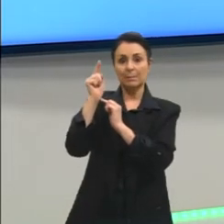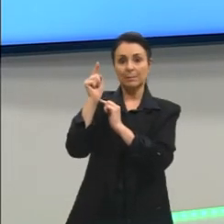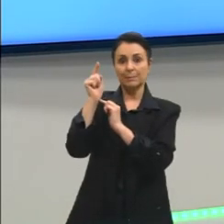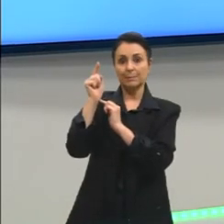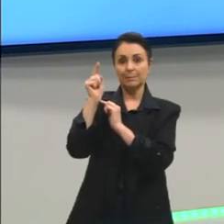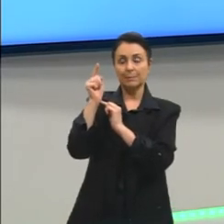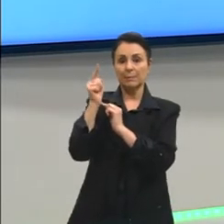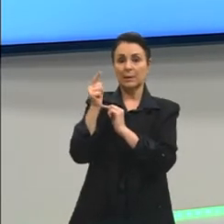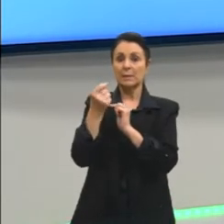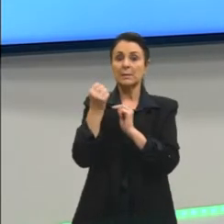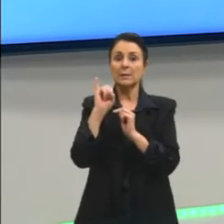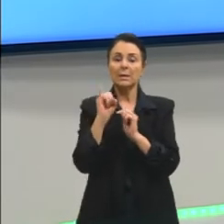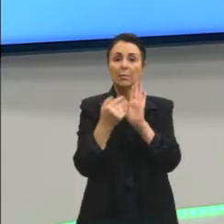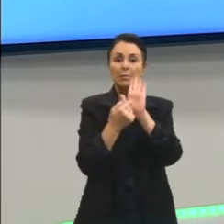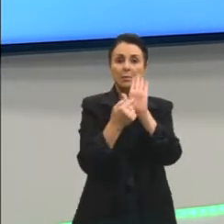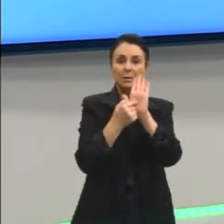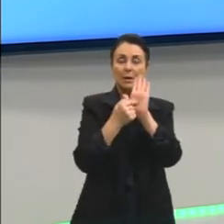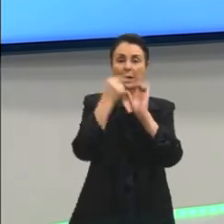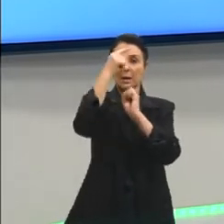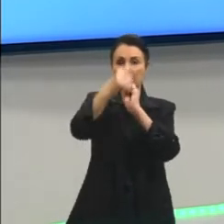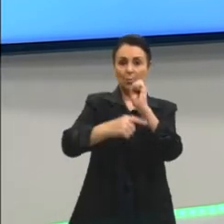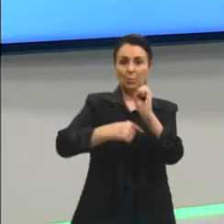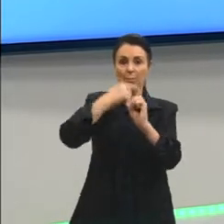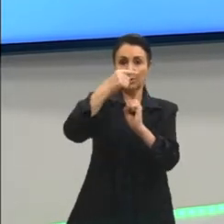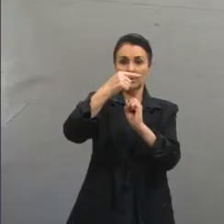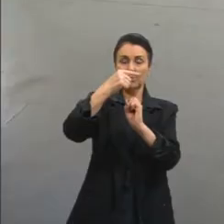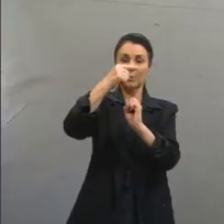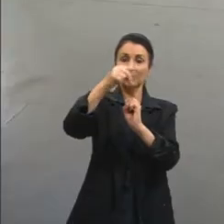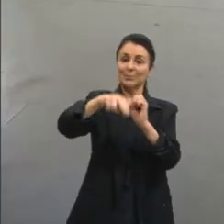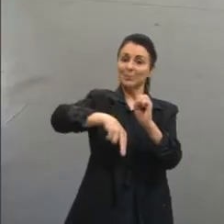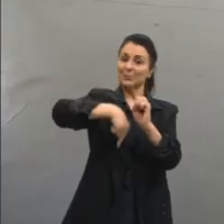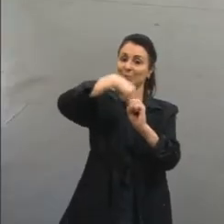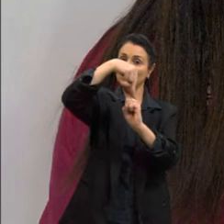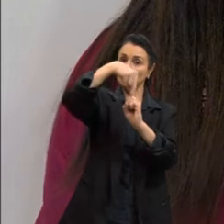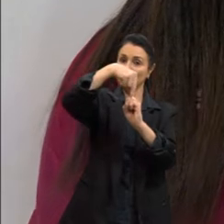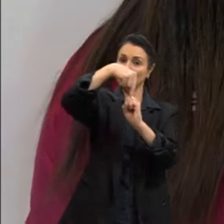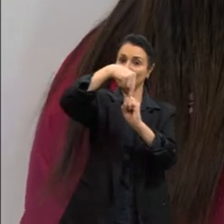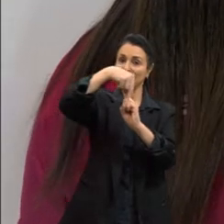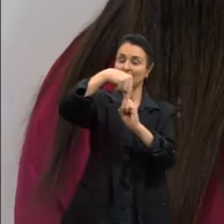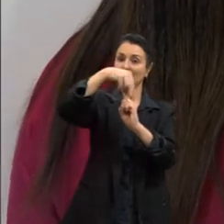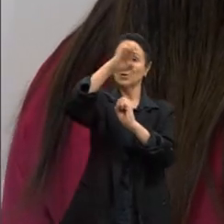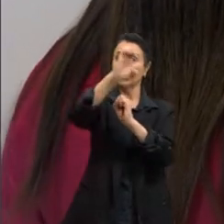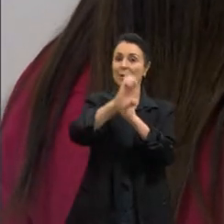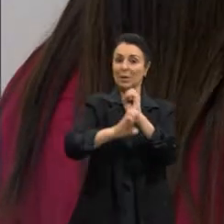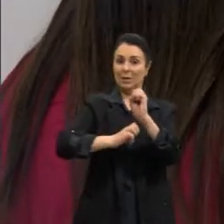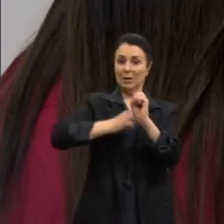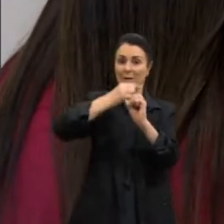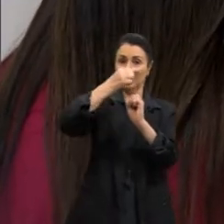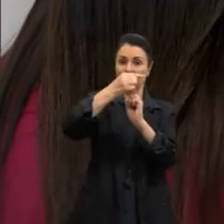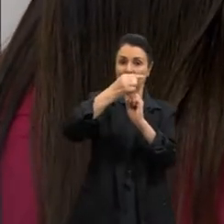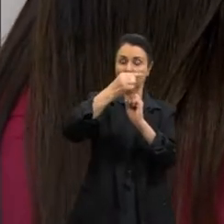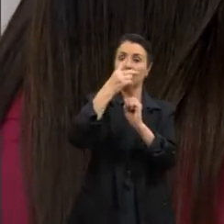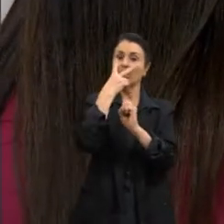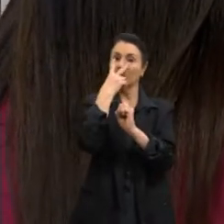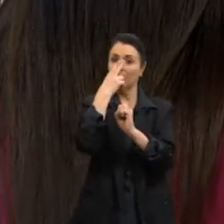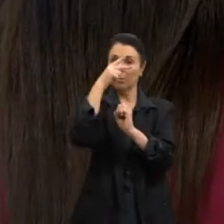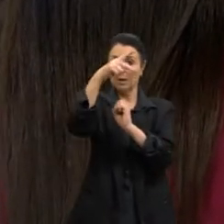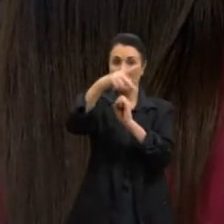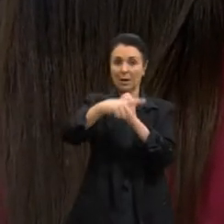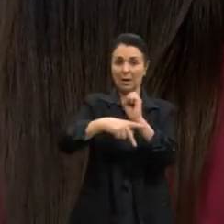nenhuma carga ele é um átomo neutro então meu elétron é igual a prótons